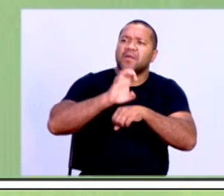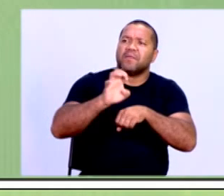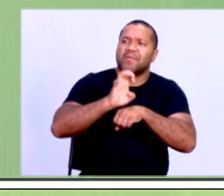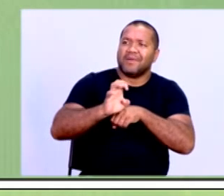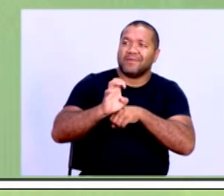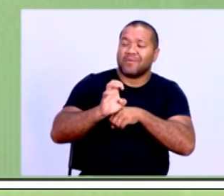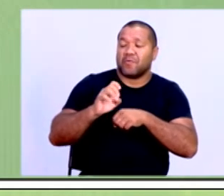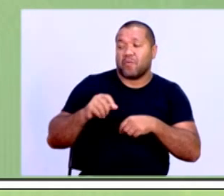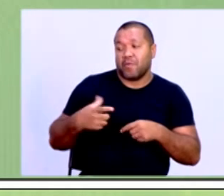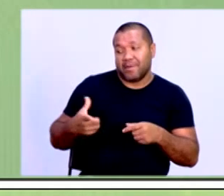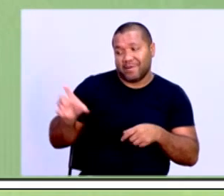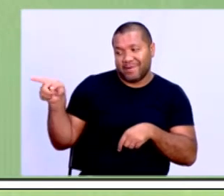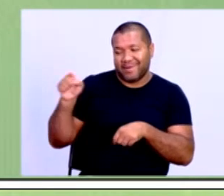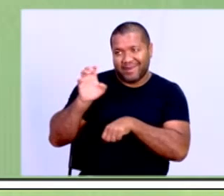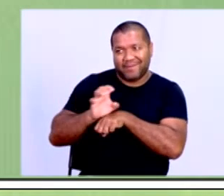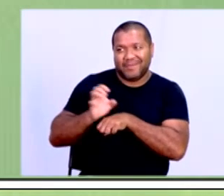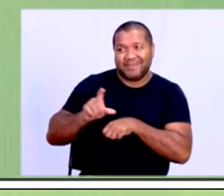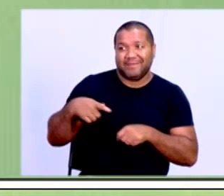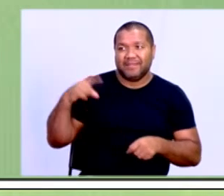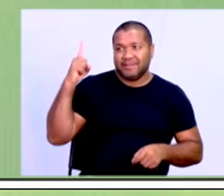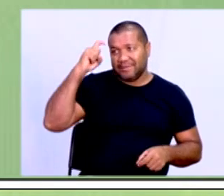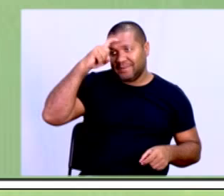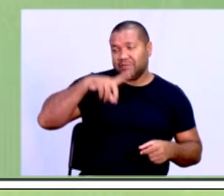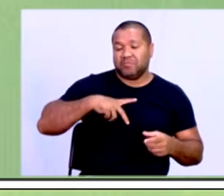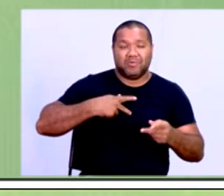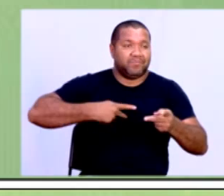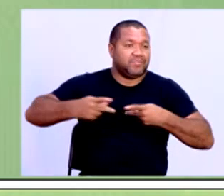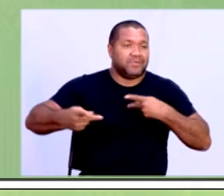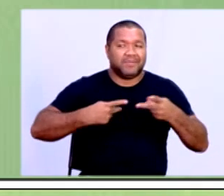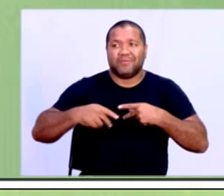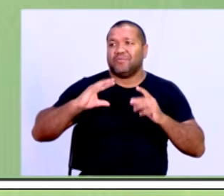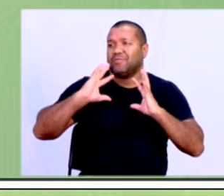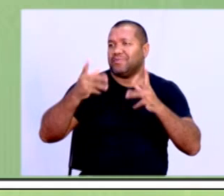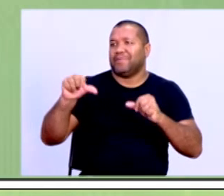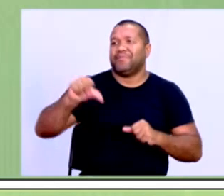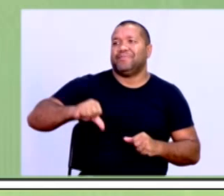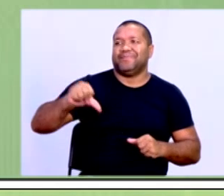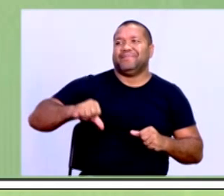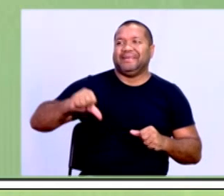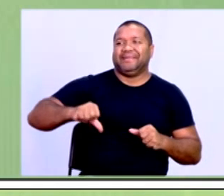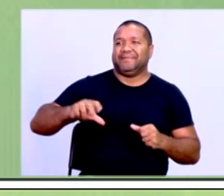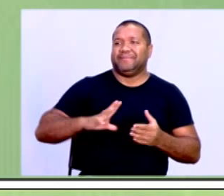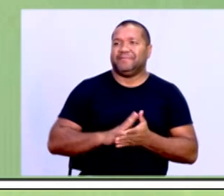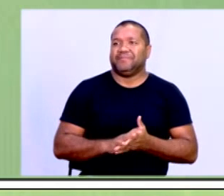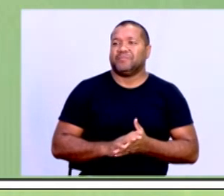caótico, quando nenhum projeto dá certo,